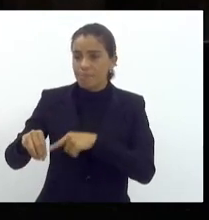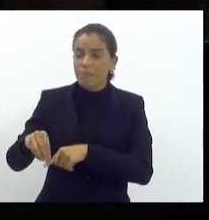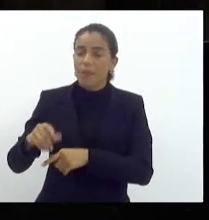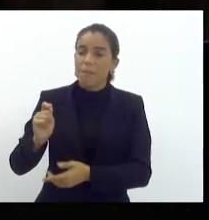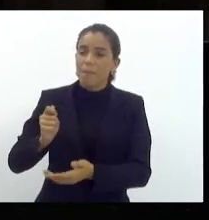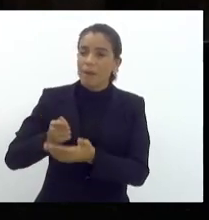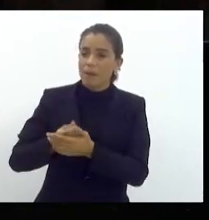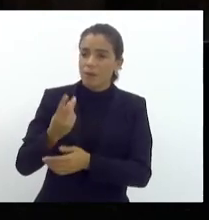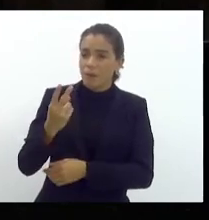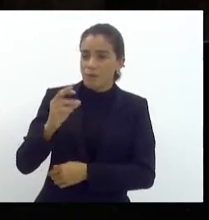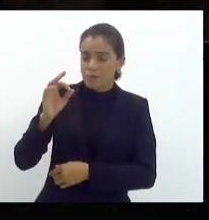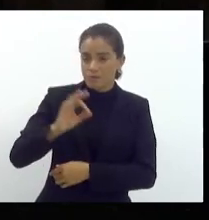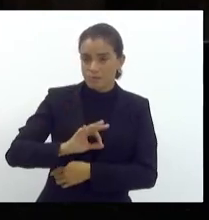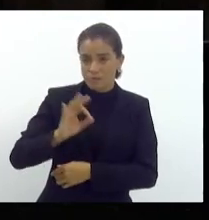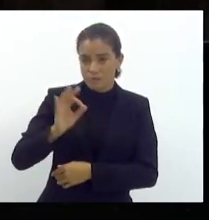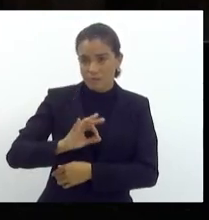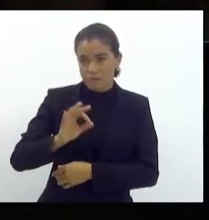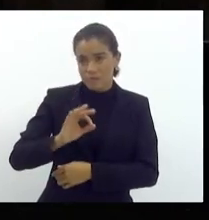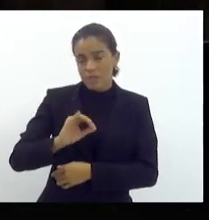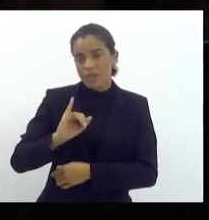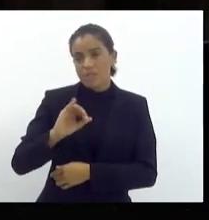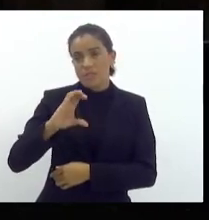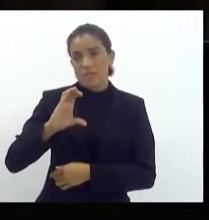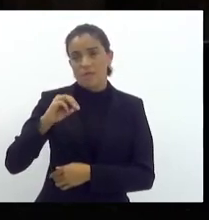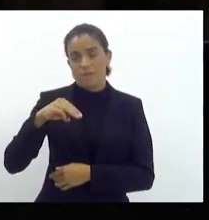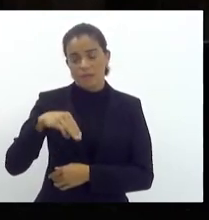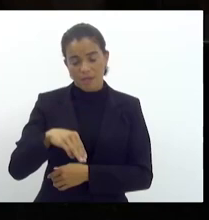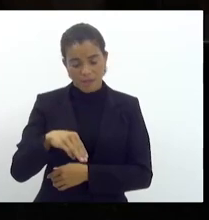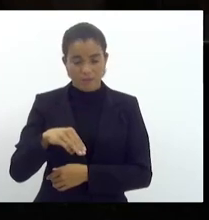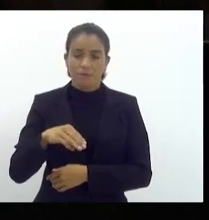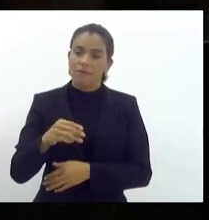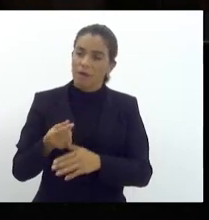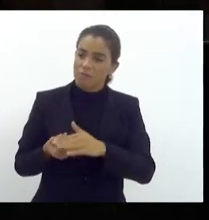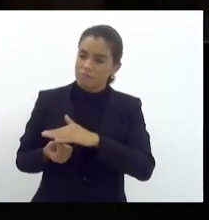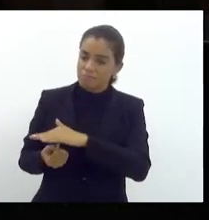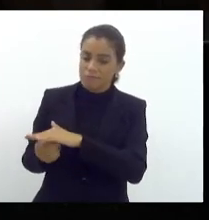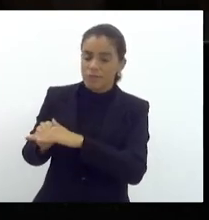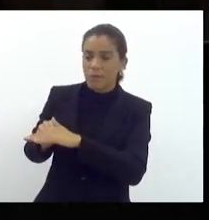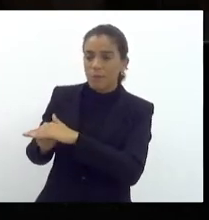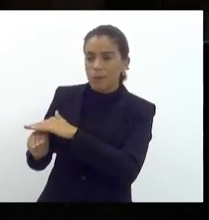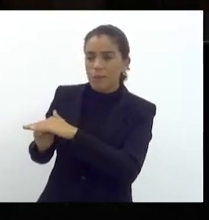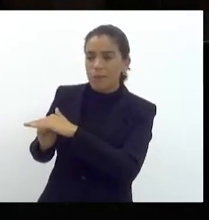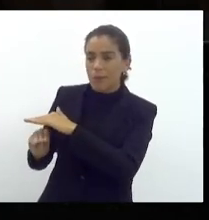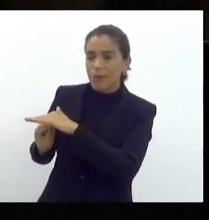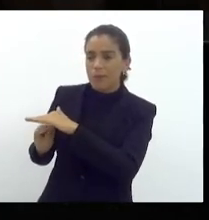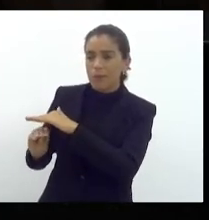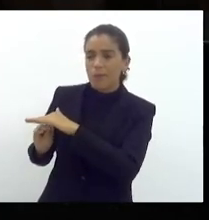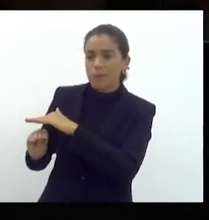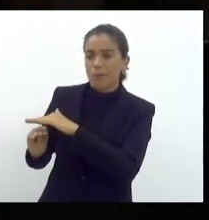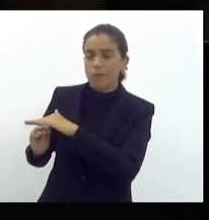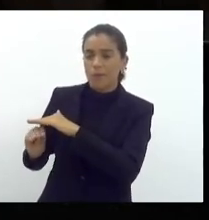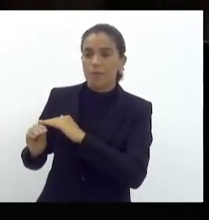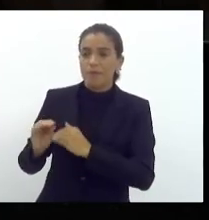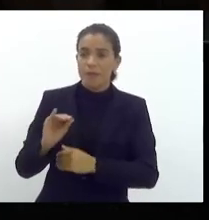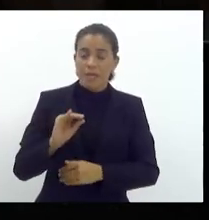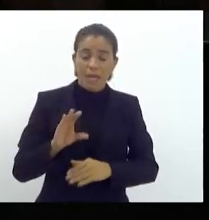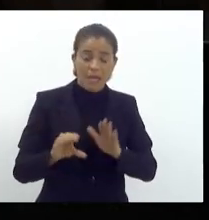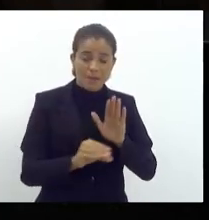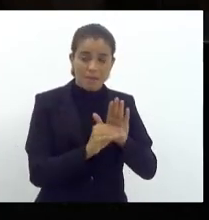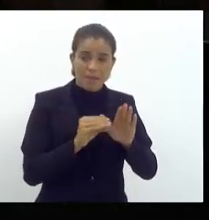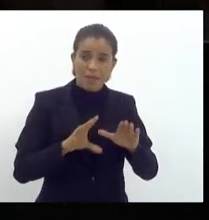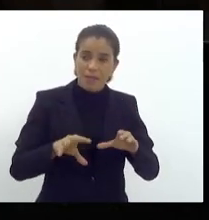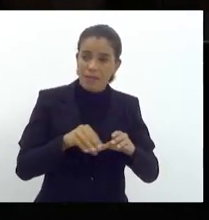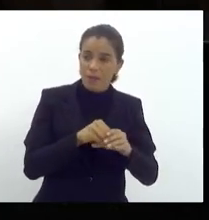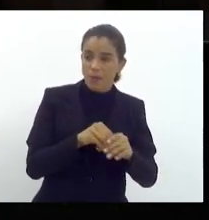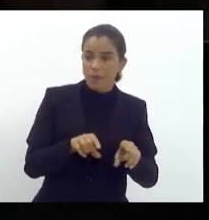adicional de 2% de 100ml que formarão o fundo Estadual do combate à pobreza então a emenda inclui